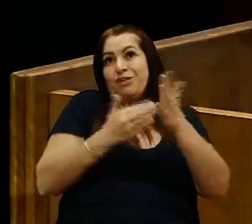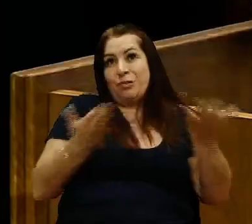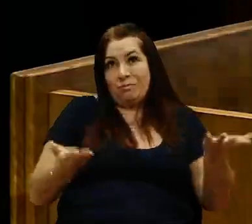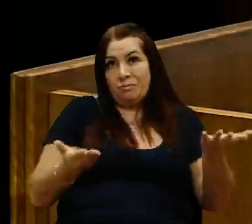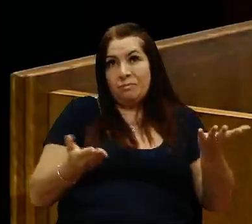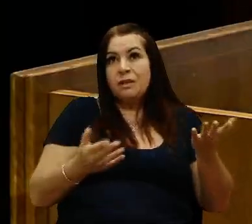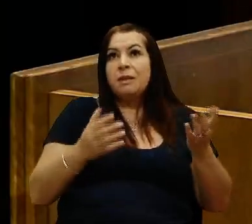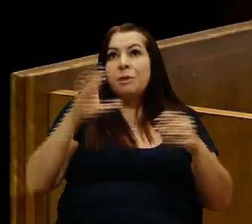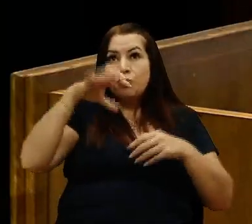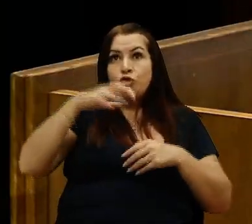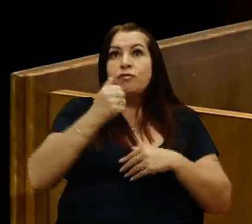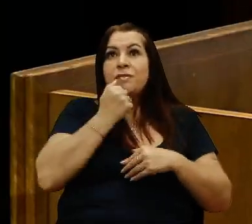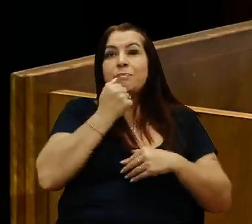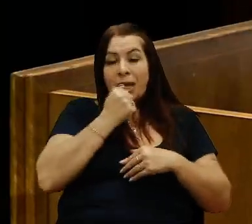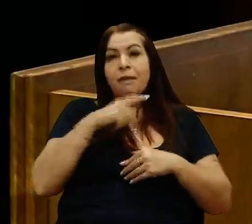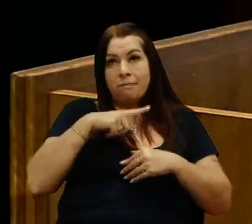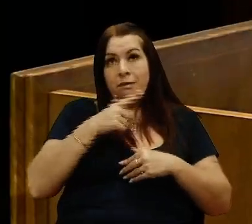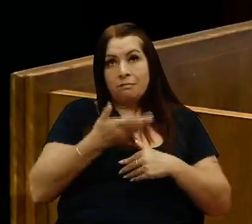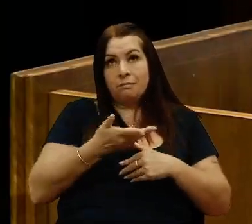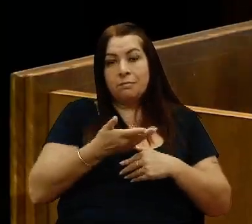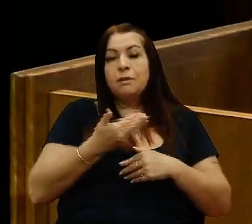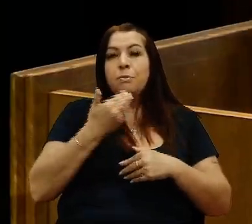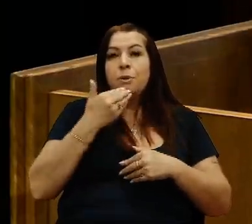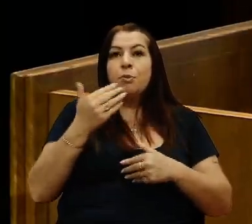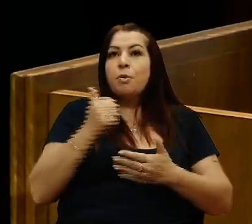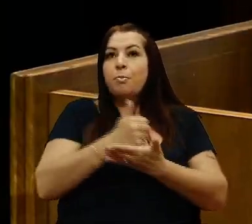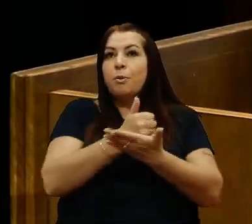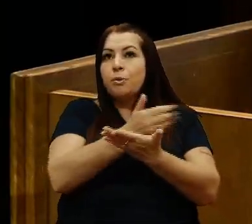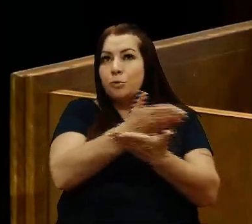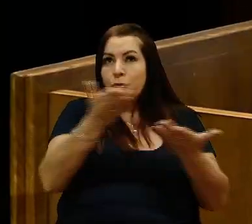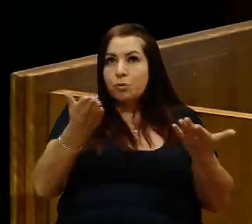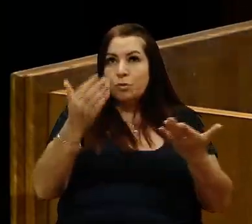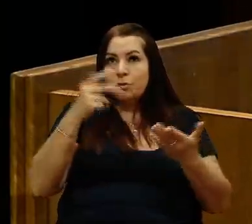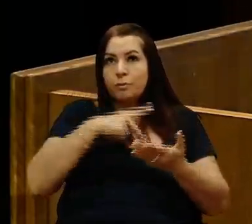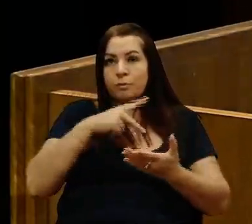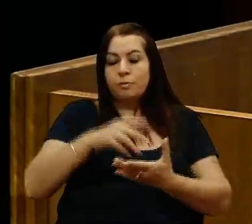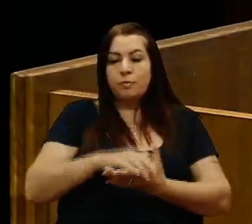existe. Então, peço o apoio de todos. Era isso, senhor presidente. Obrigado, vereador Sandro Fantin.